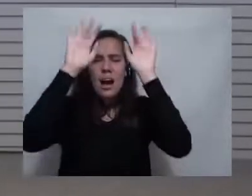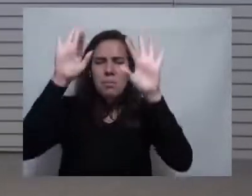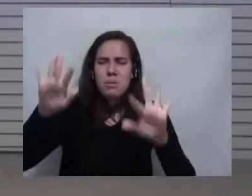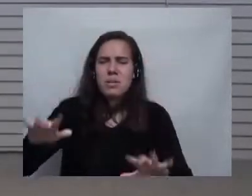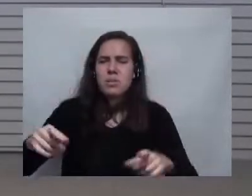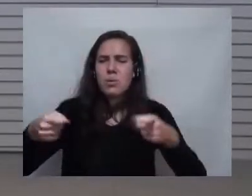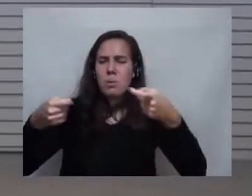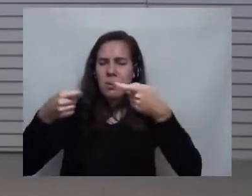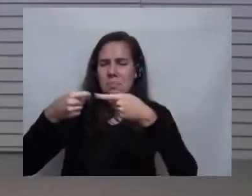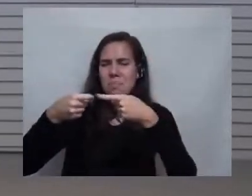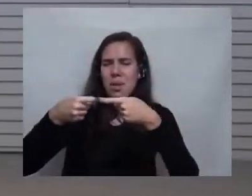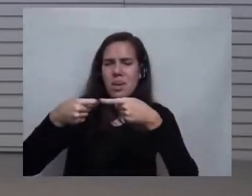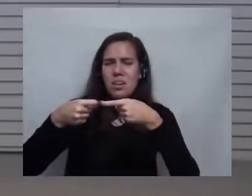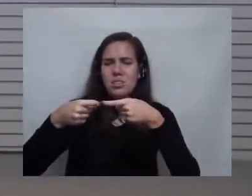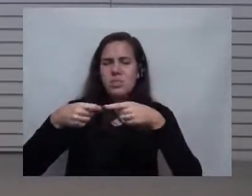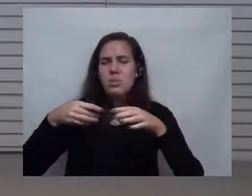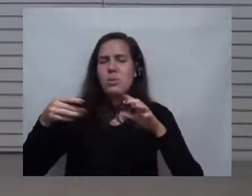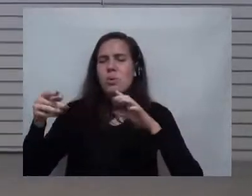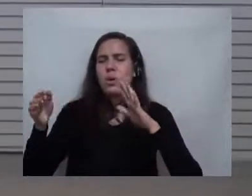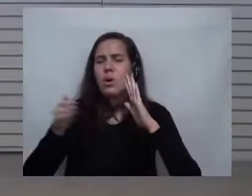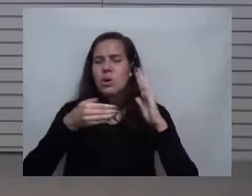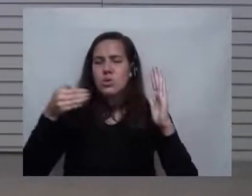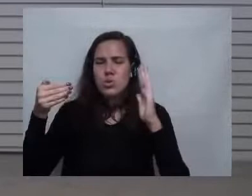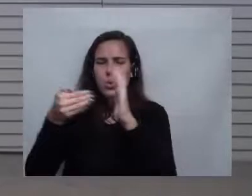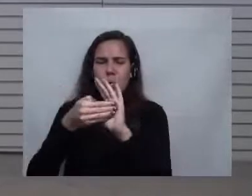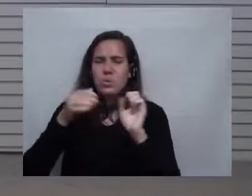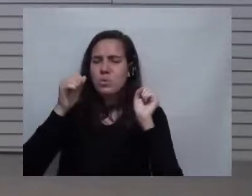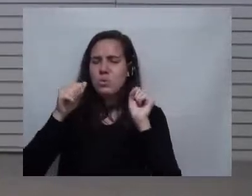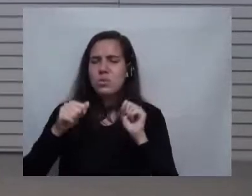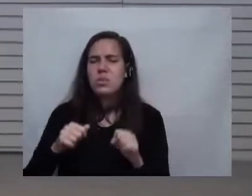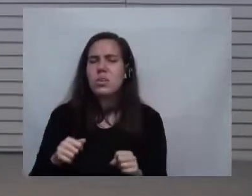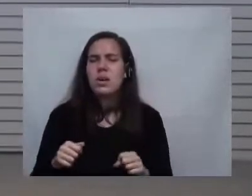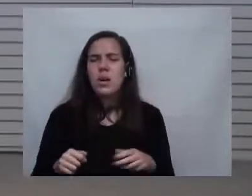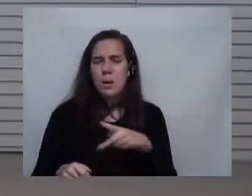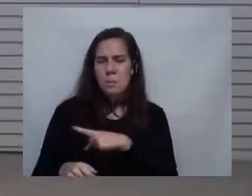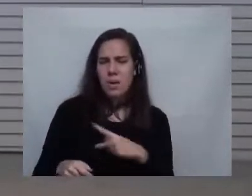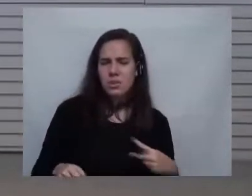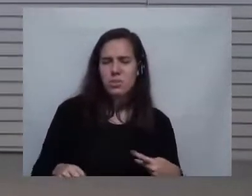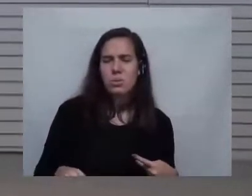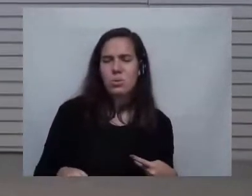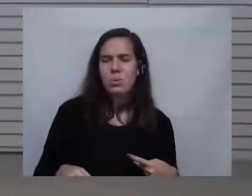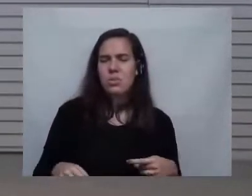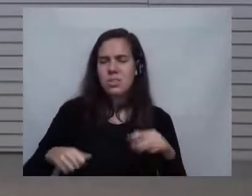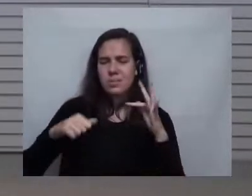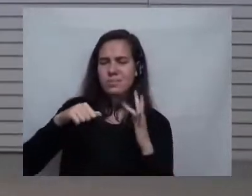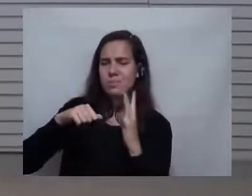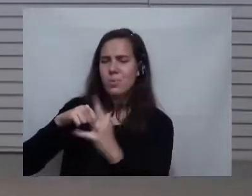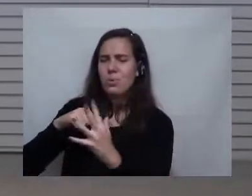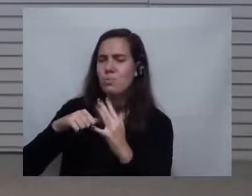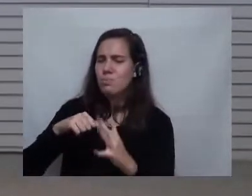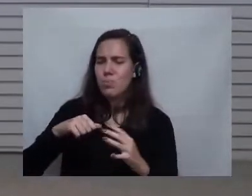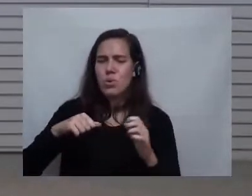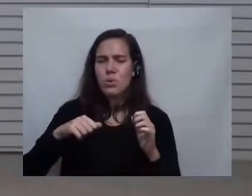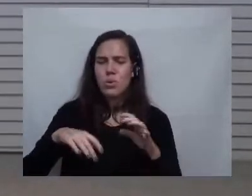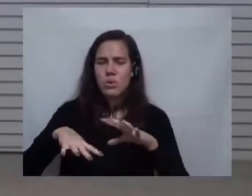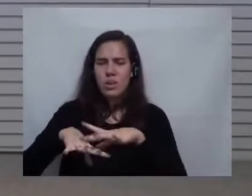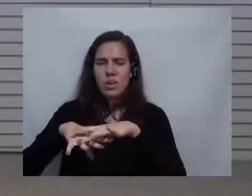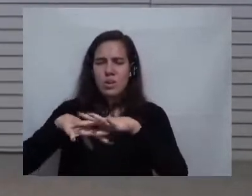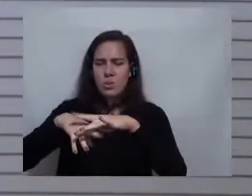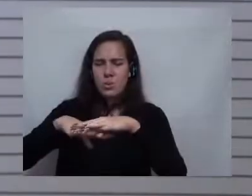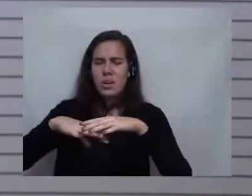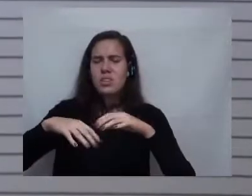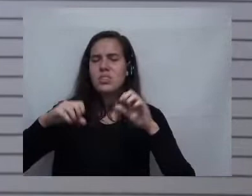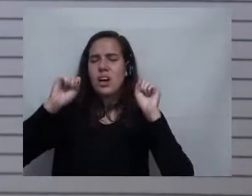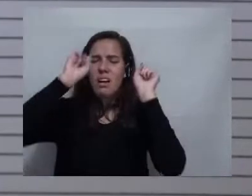a Paula a família dos pastores da família de cada um aqui o Deus que sofreu alguma enfermidade que sofreu